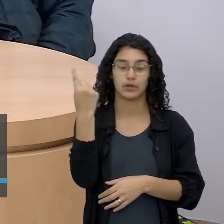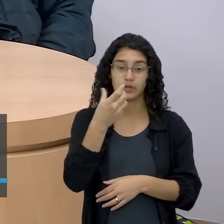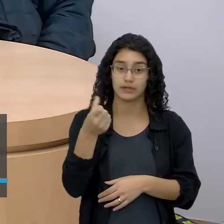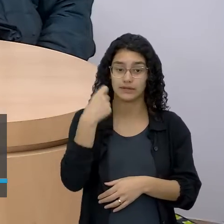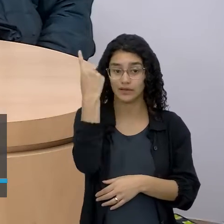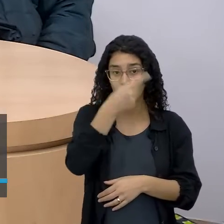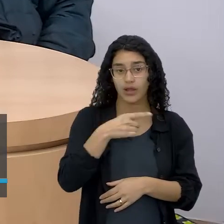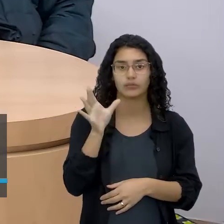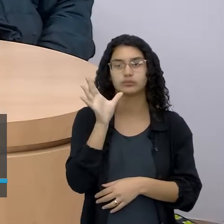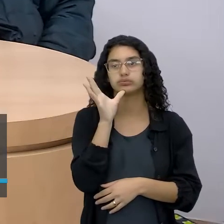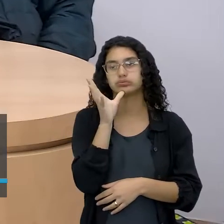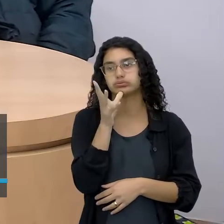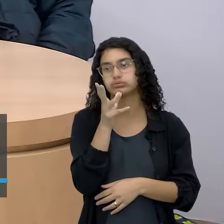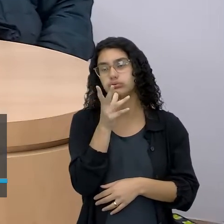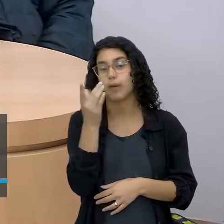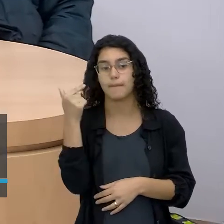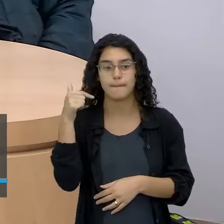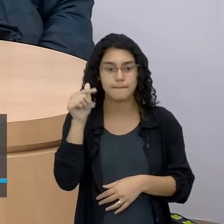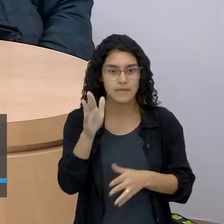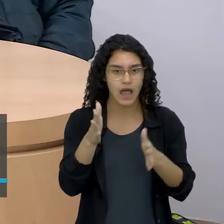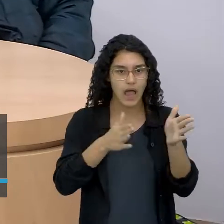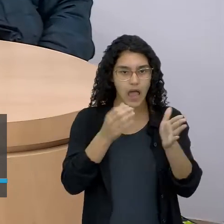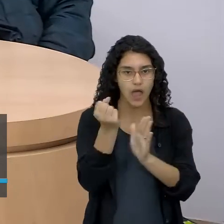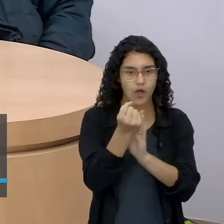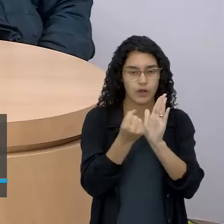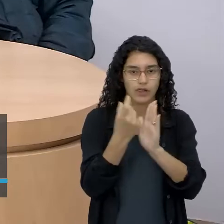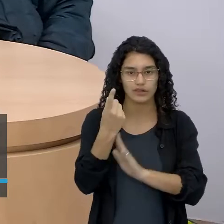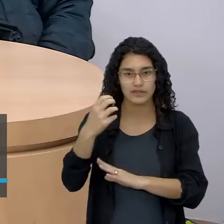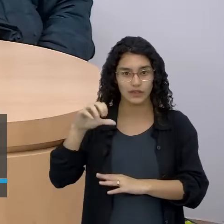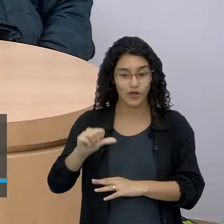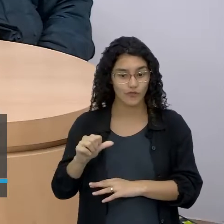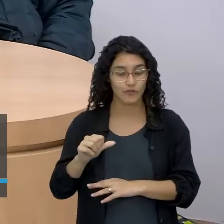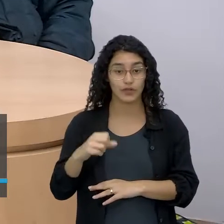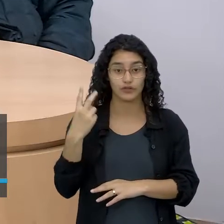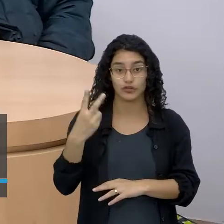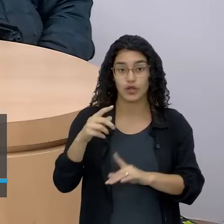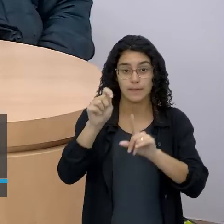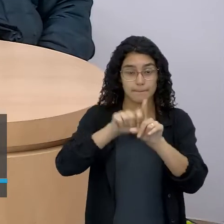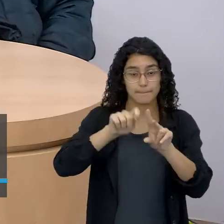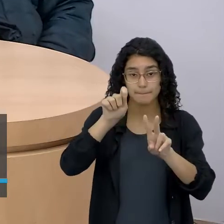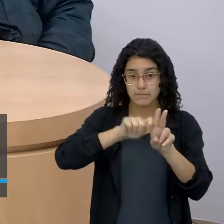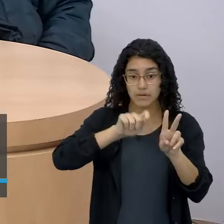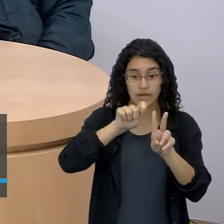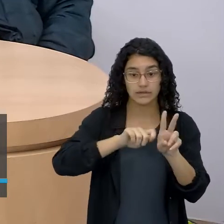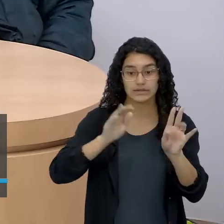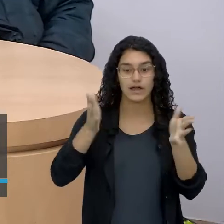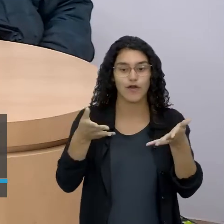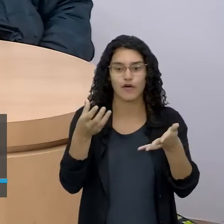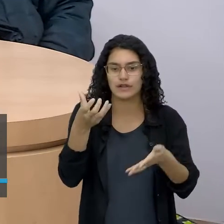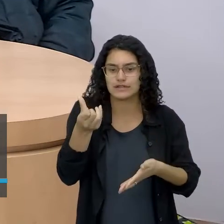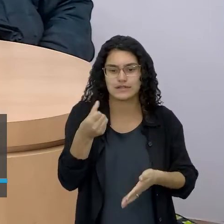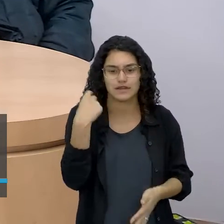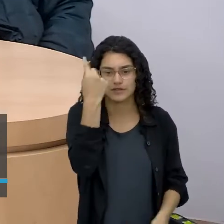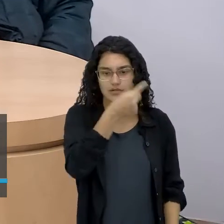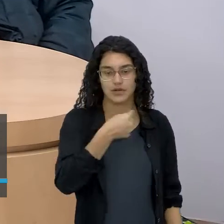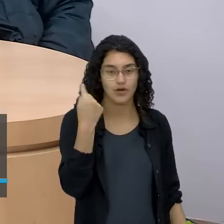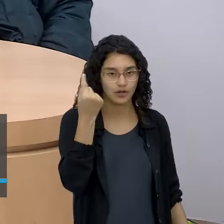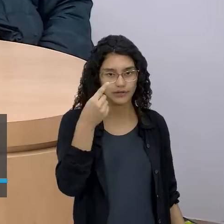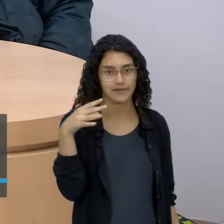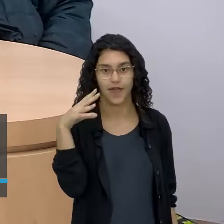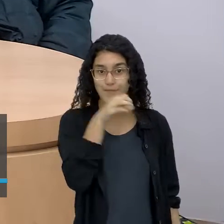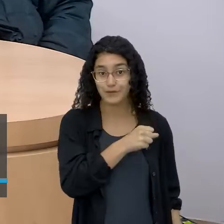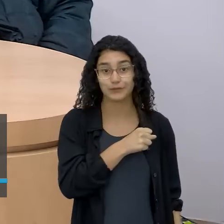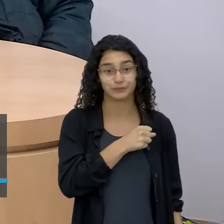é uma eternidade. Sim, Mas para pra os caras eles- do século XIX, algo que levava 2 meses passa a levar